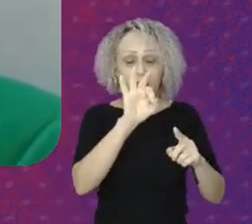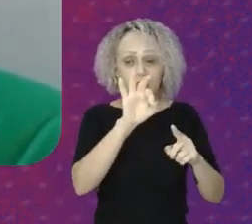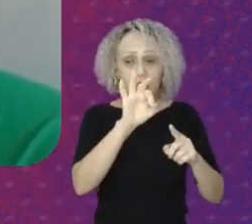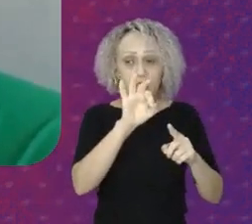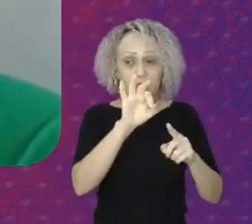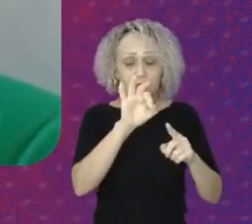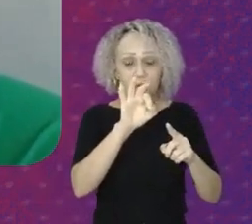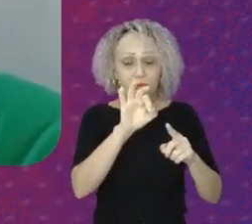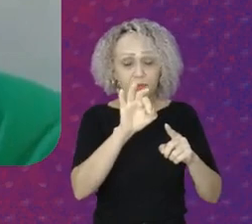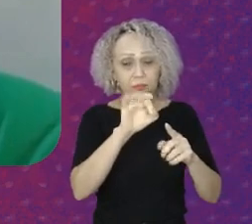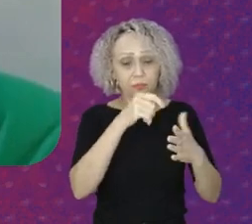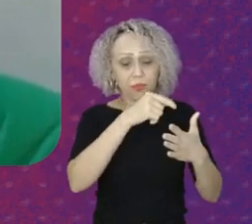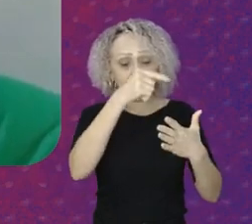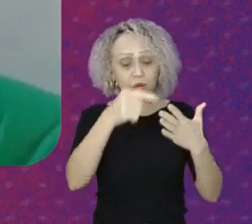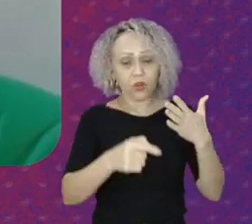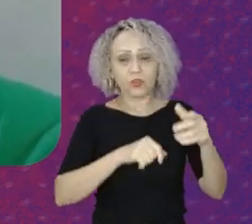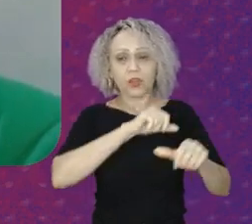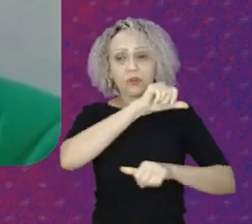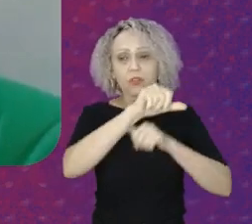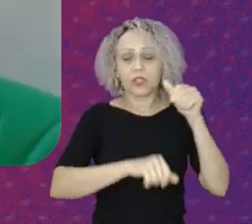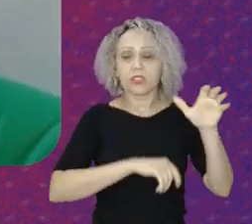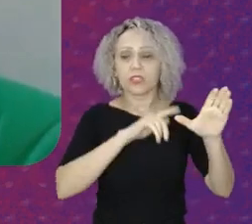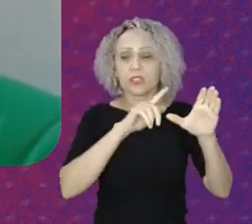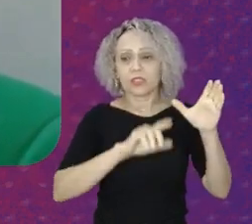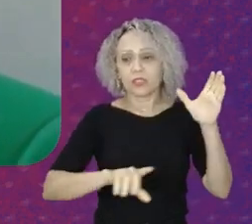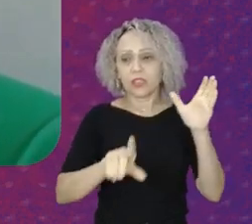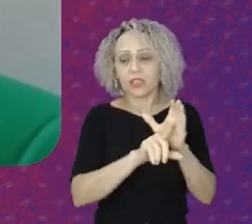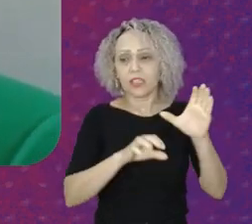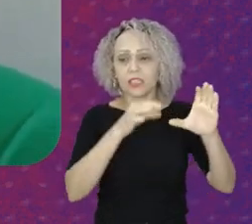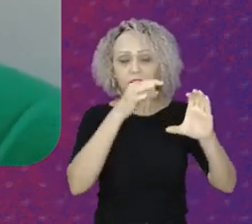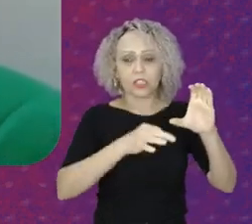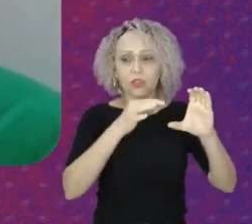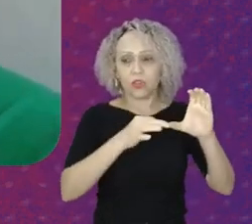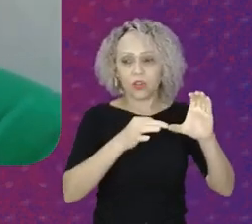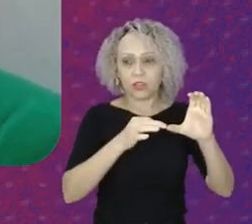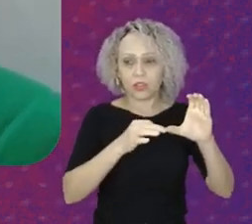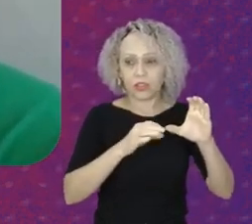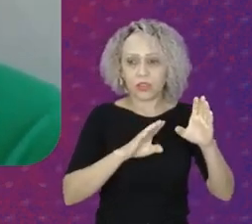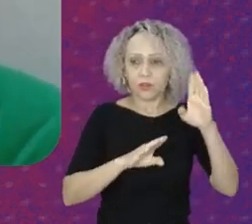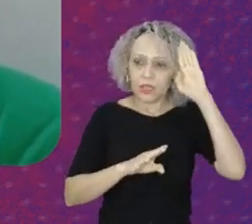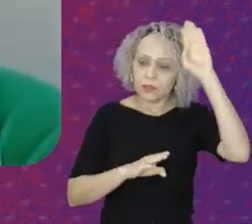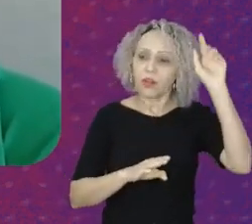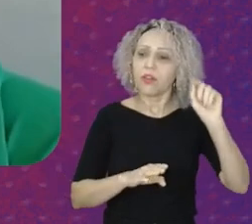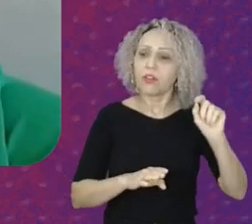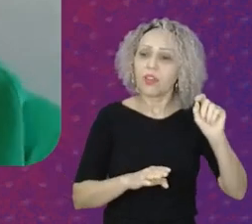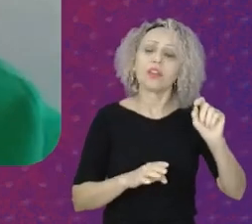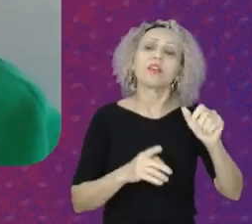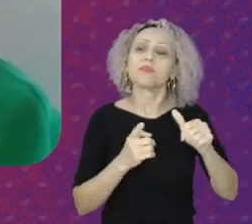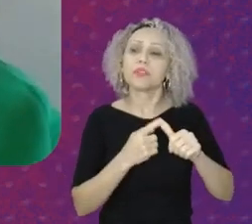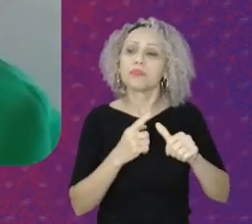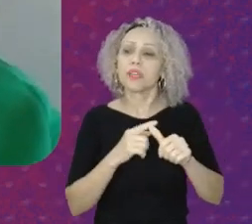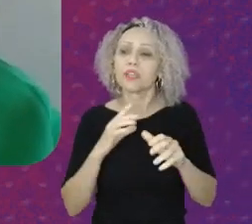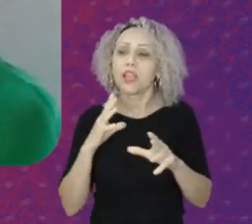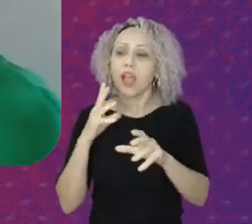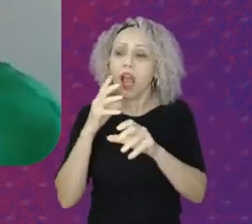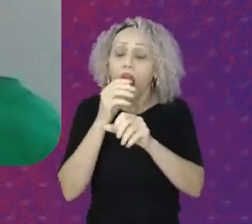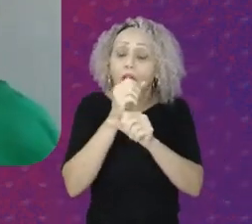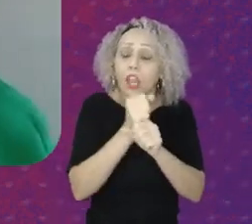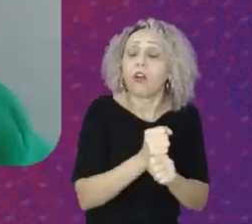cotas. As principais mudanças nesse momento é que, primeiro, será considerada a nota da ampla